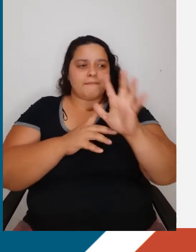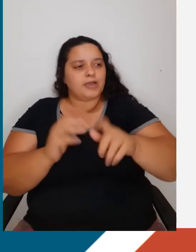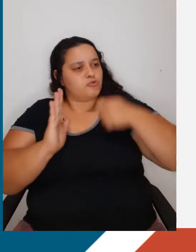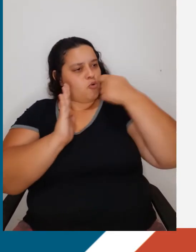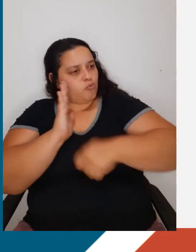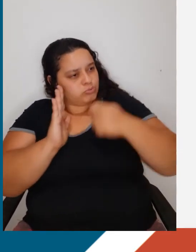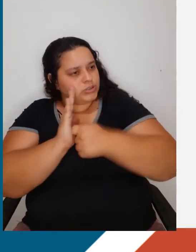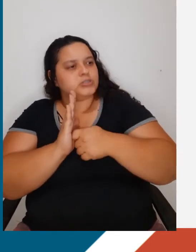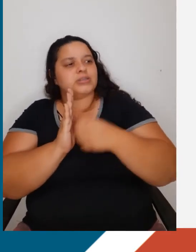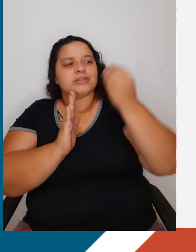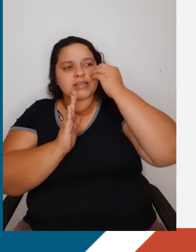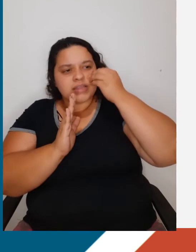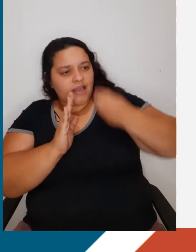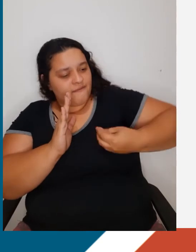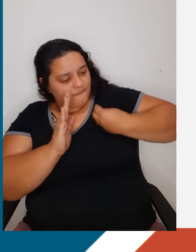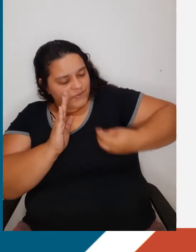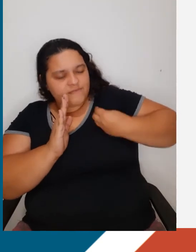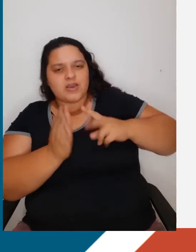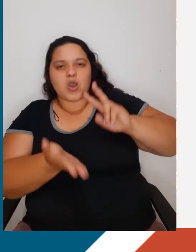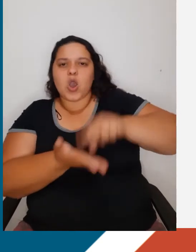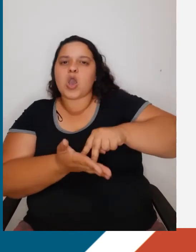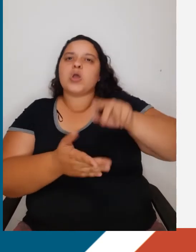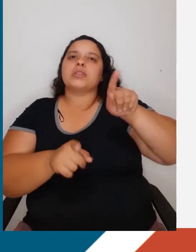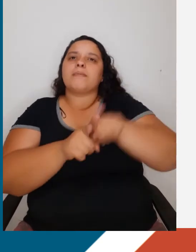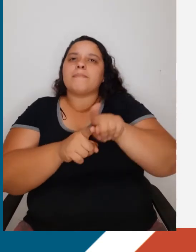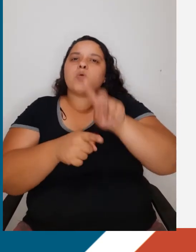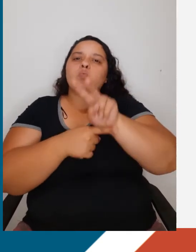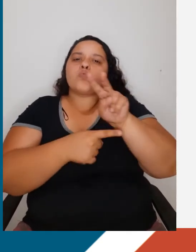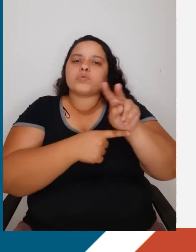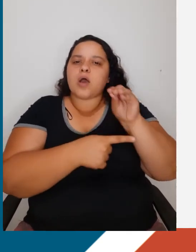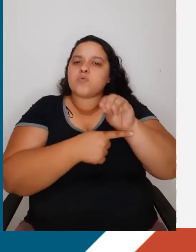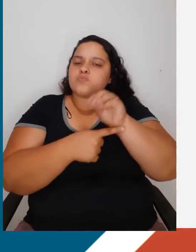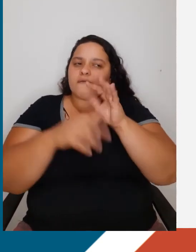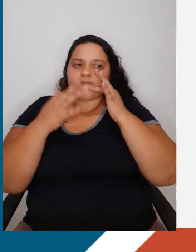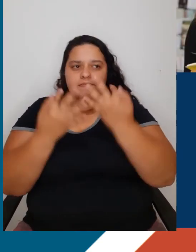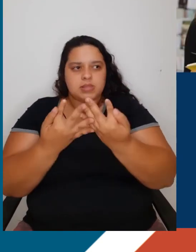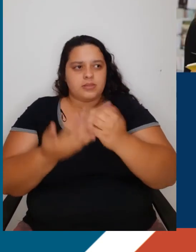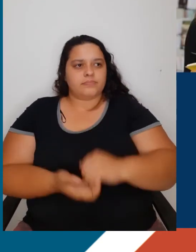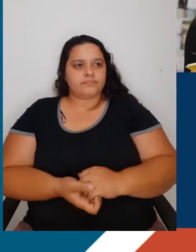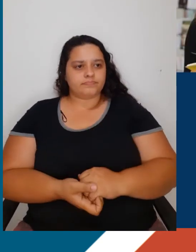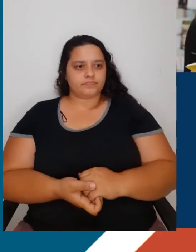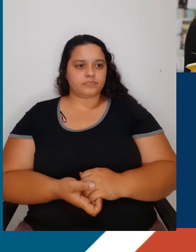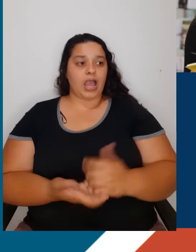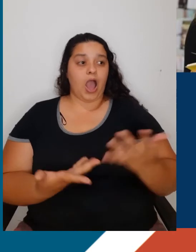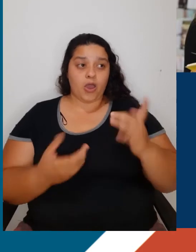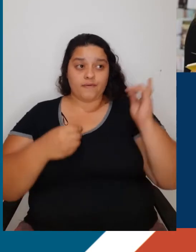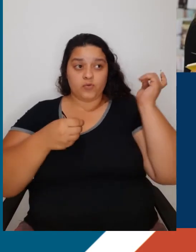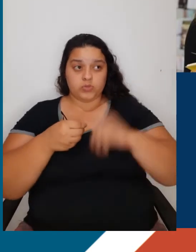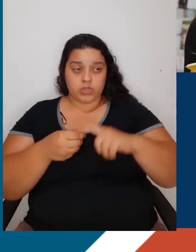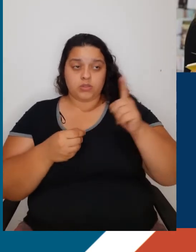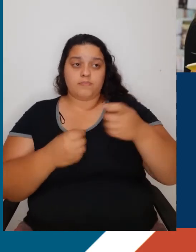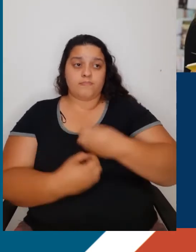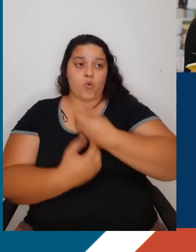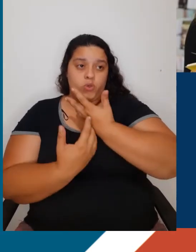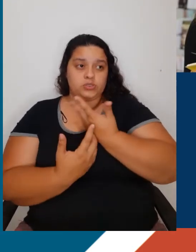para permanecer viva e cuidar de sua família, assim como a personagem narradora e a sua mãe. Voltando à poesia,